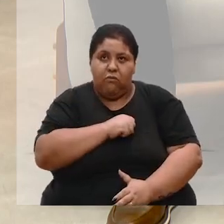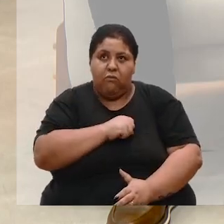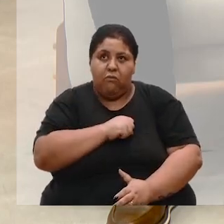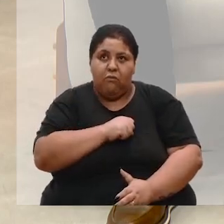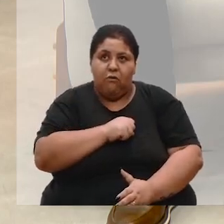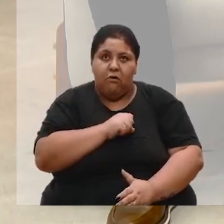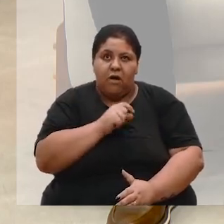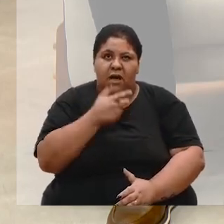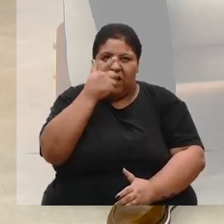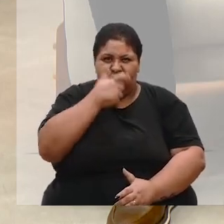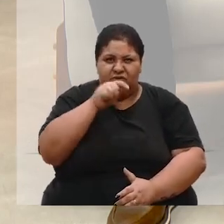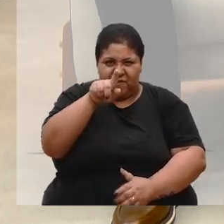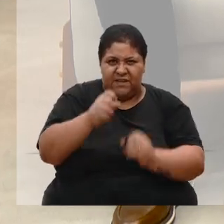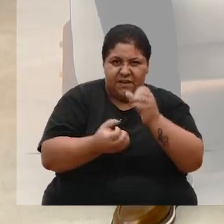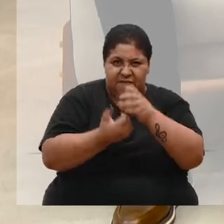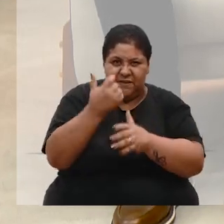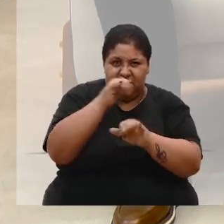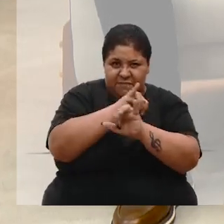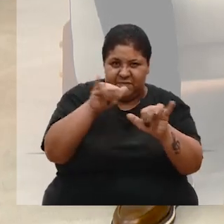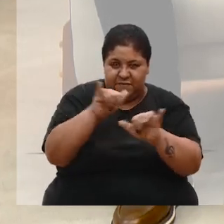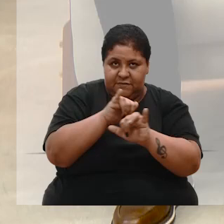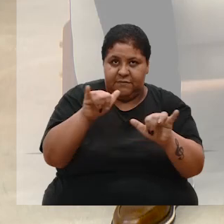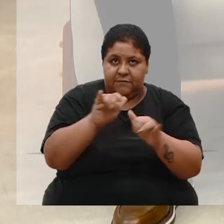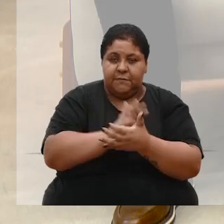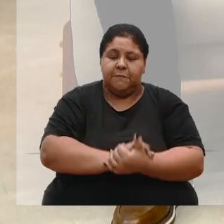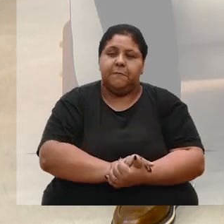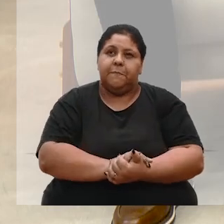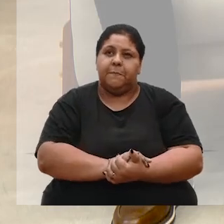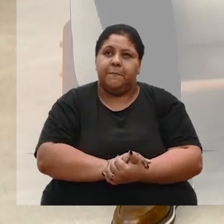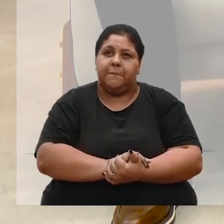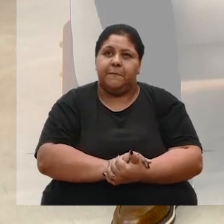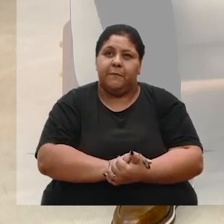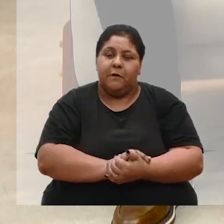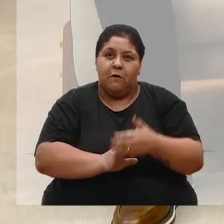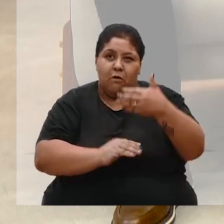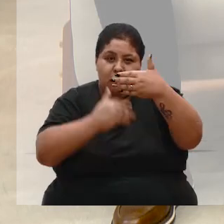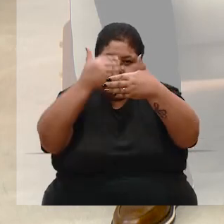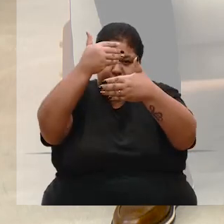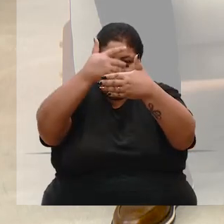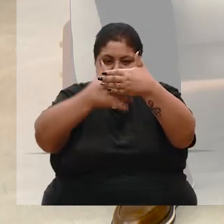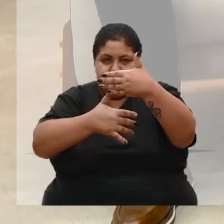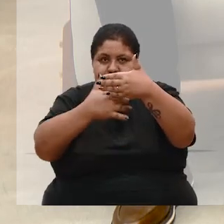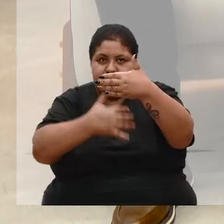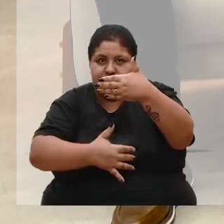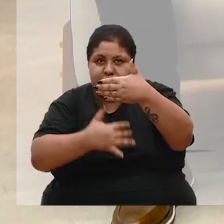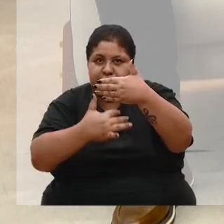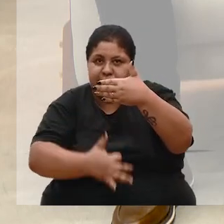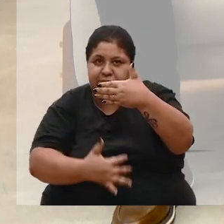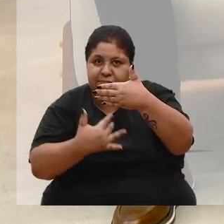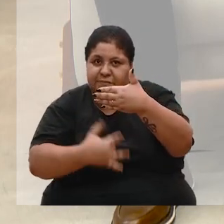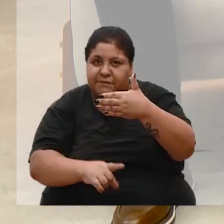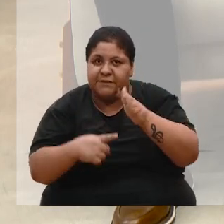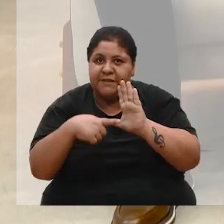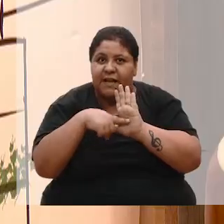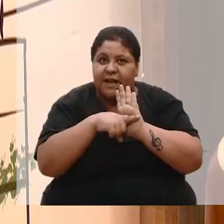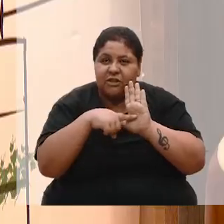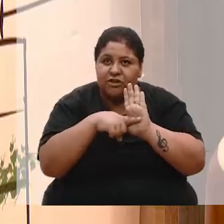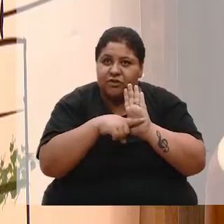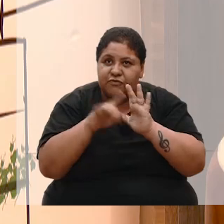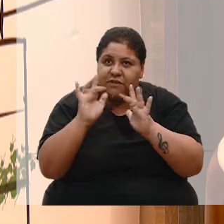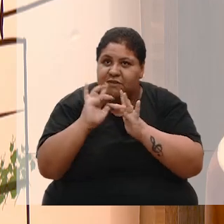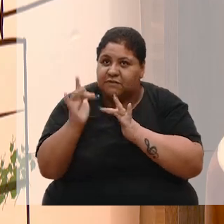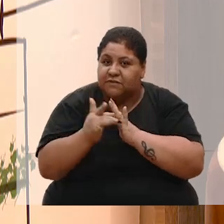feita, acho que foi você, né? Foi ali, deixaram vários comentários negativos, né? E